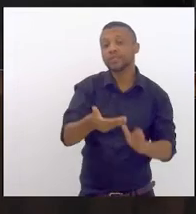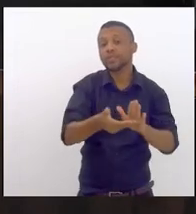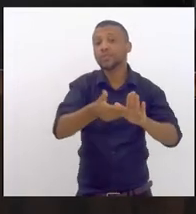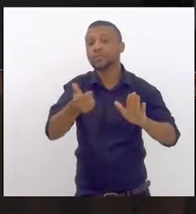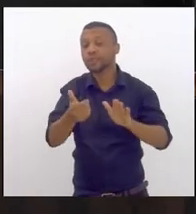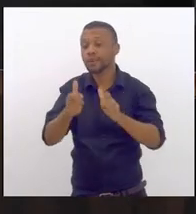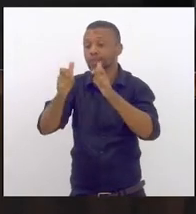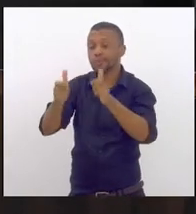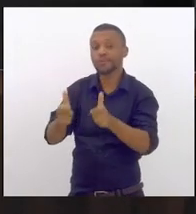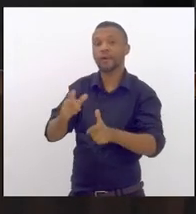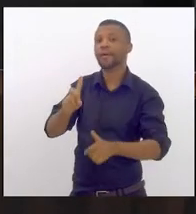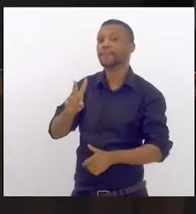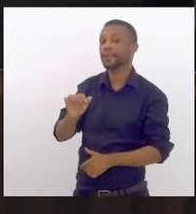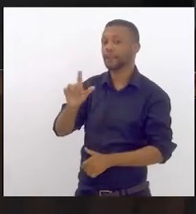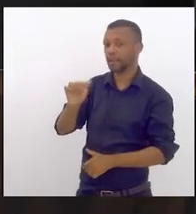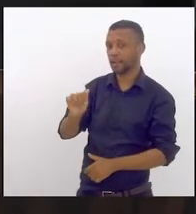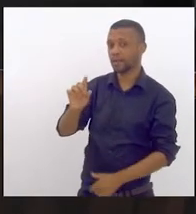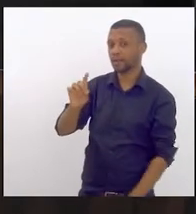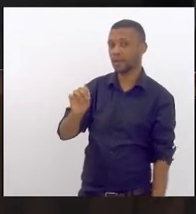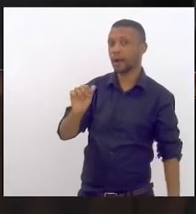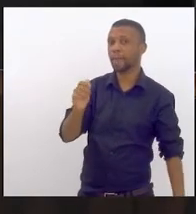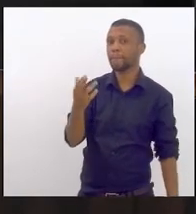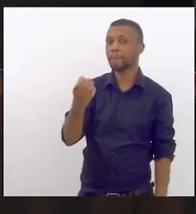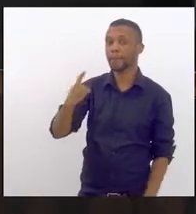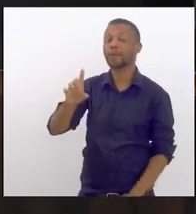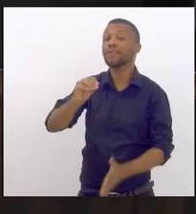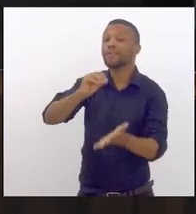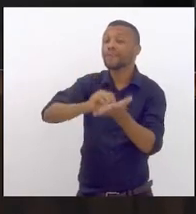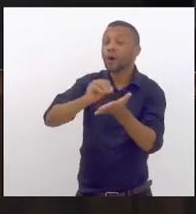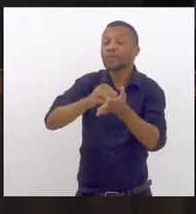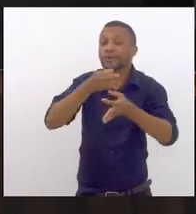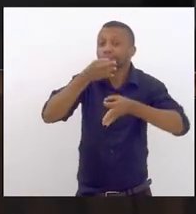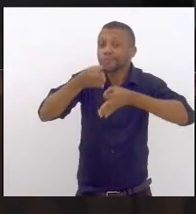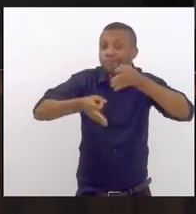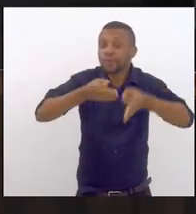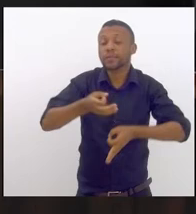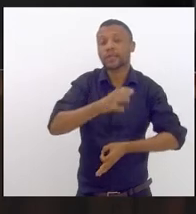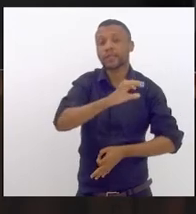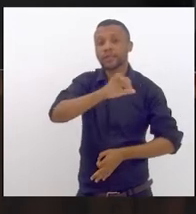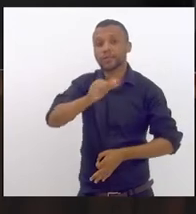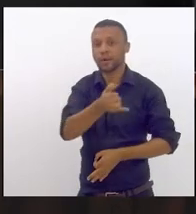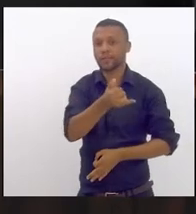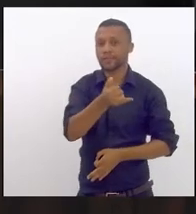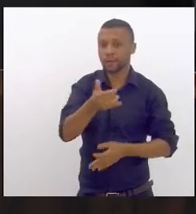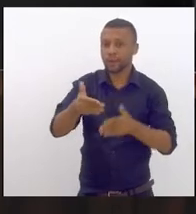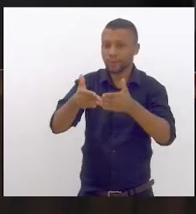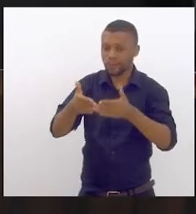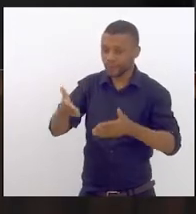do Meio Ambiente, de Assuntos Municipais e Desenvolvimento Regionais. Pela Constituição e Justiça, deputado Luiz Paulo.